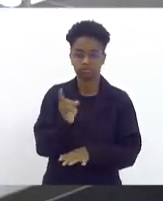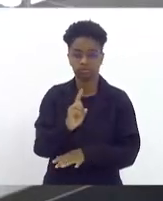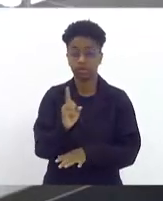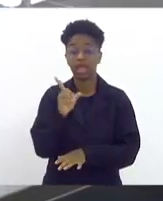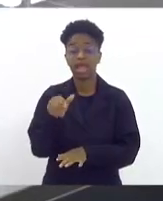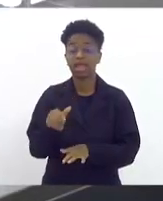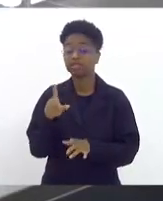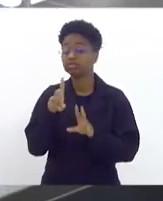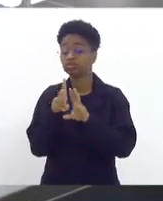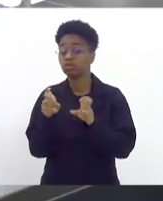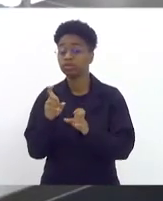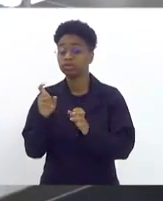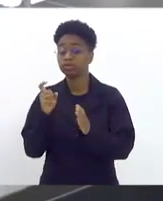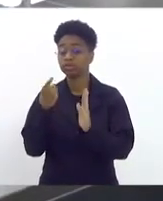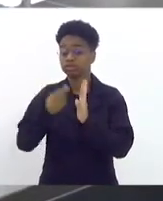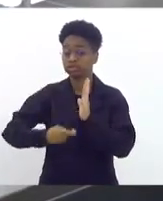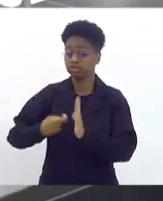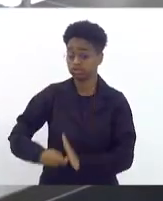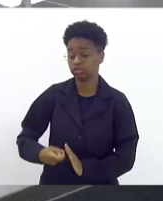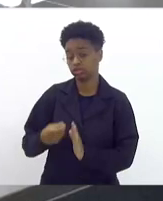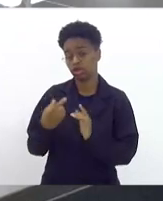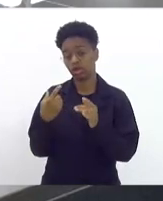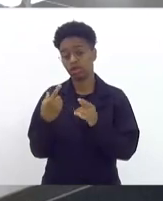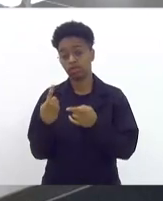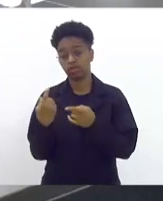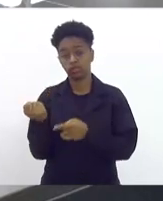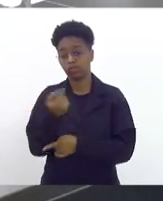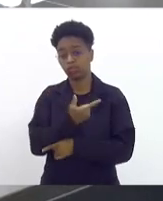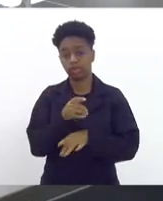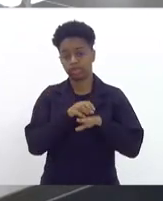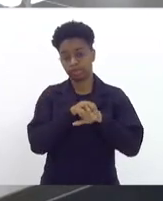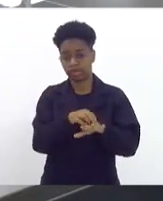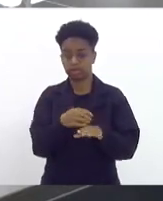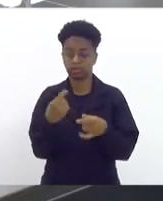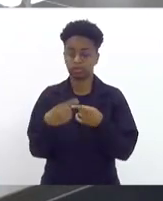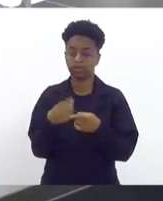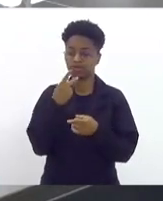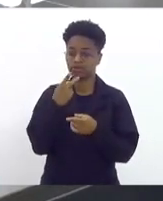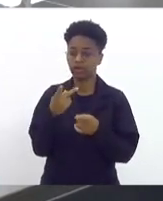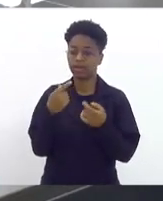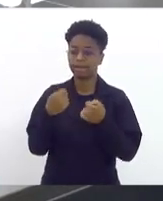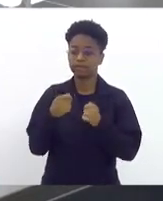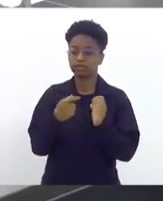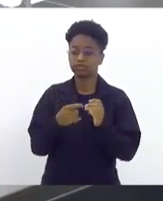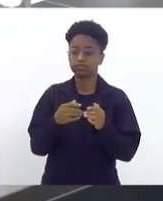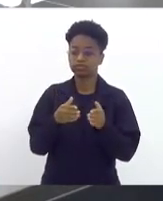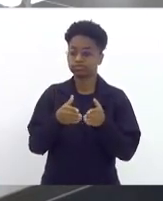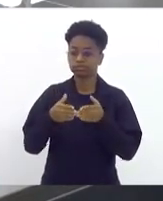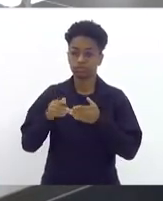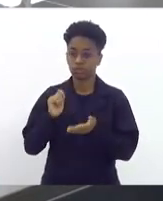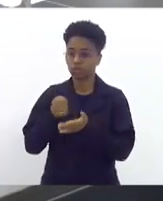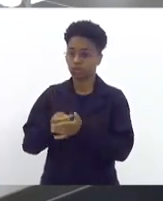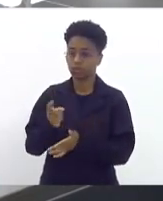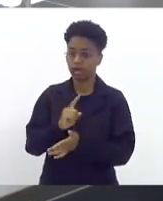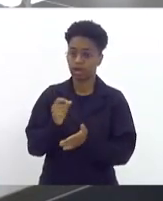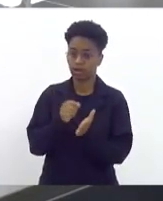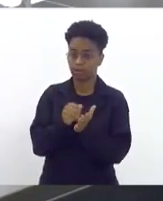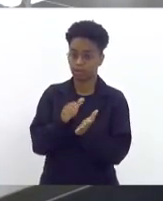de trânsito tá fazendo com que o governo do estado disponha sobre a isenção da multa